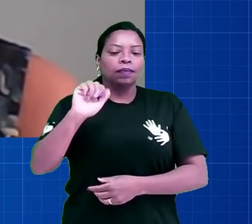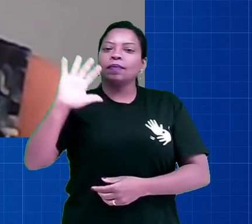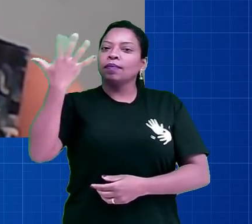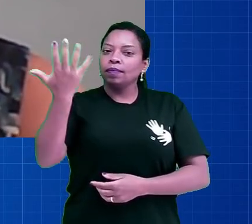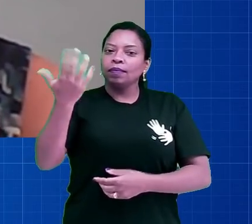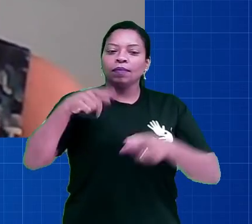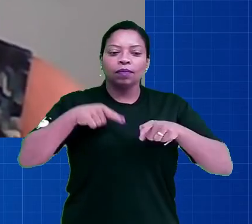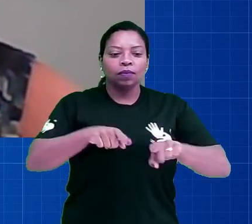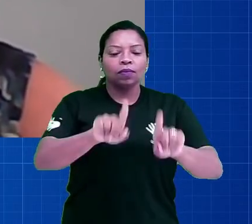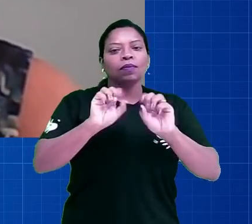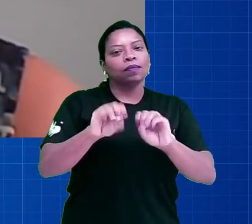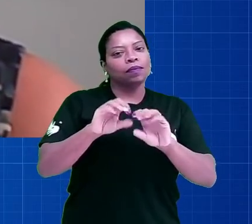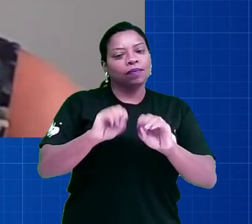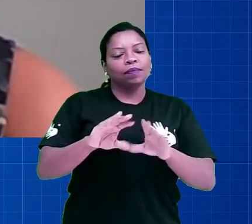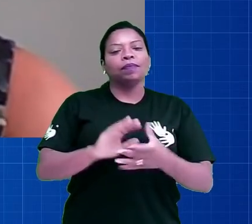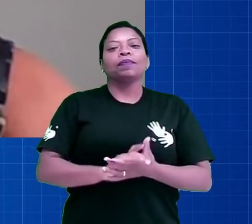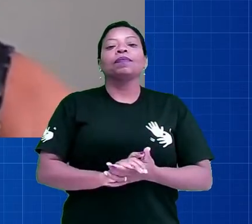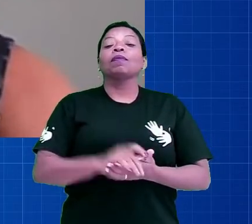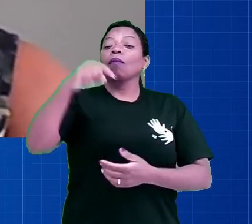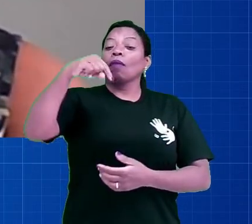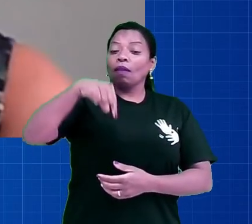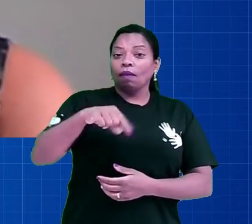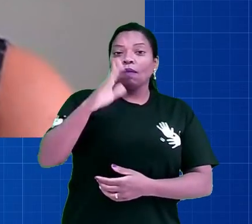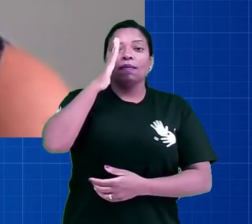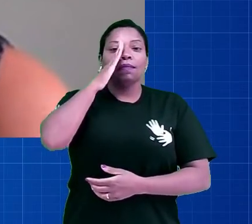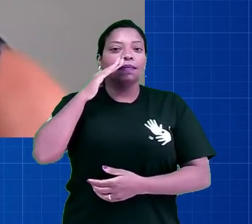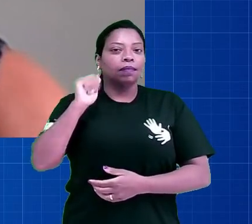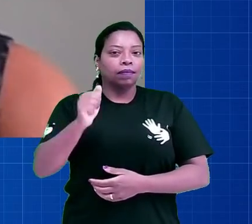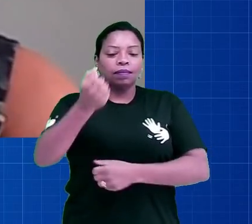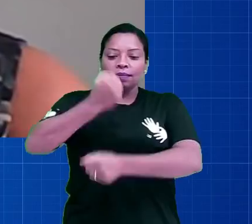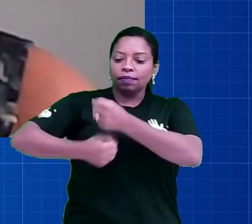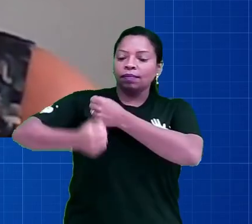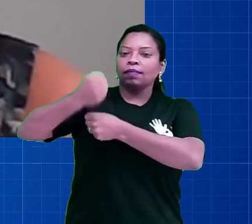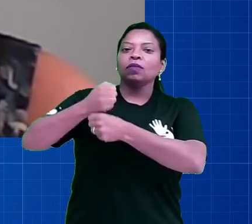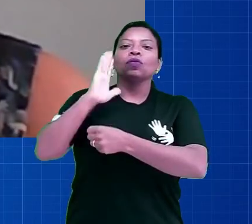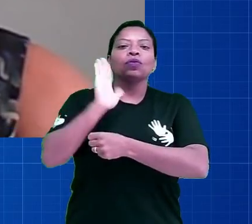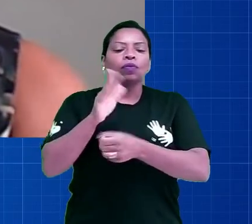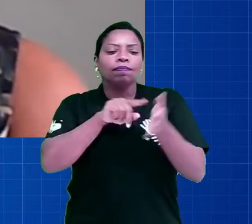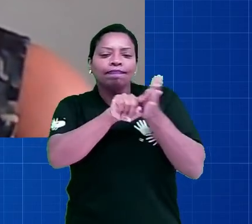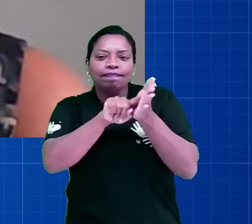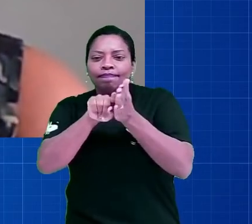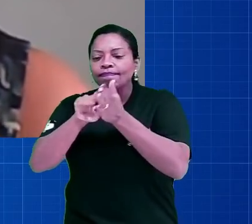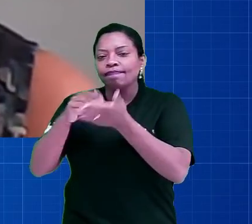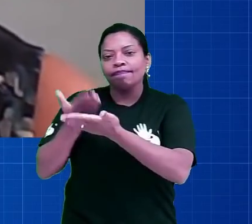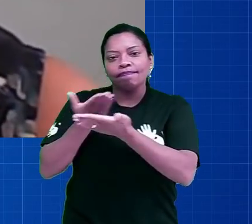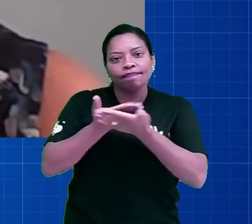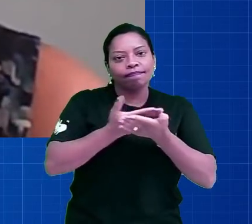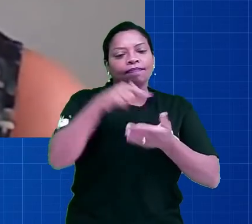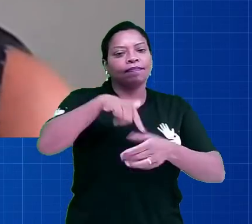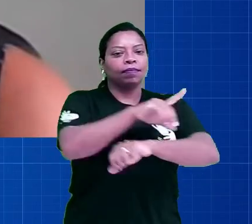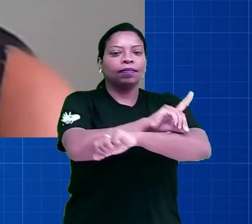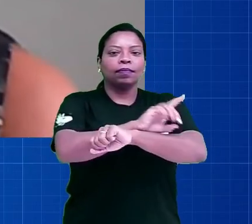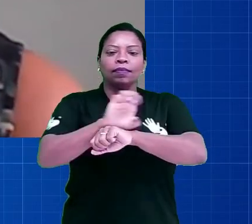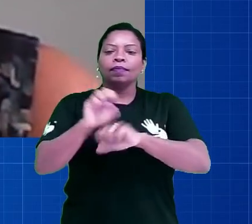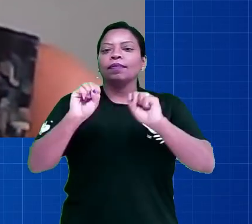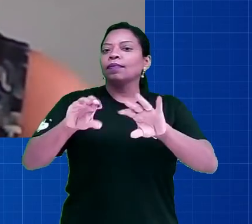esse processo agora aqui no município de Araucária, até para situar a todos. Então, aqui em Araucária, desde o ano passado, nós